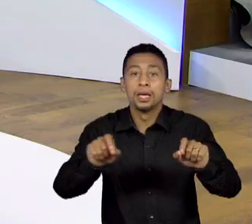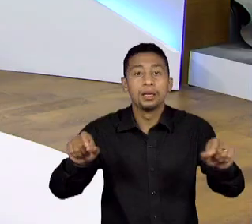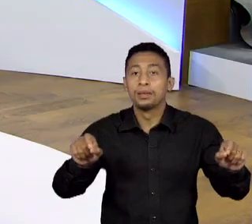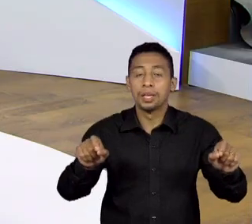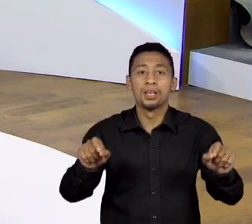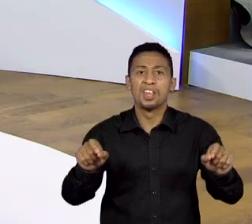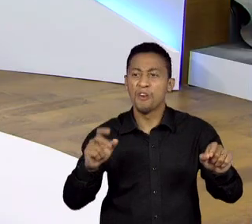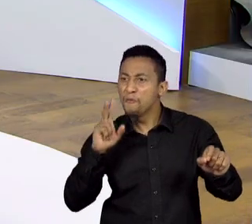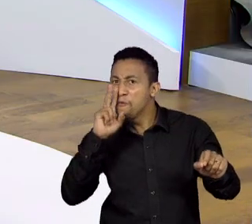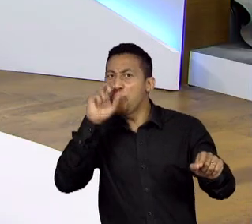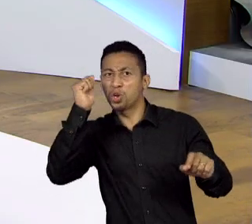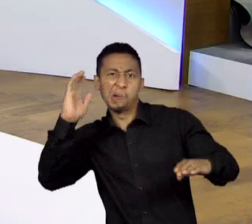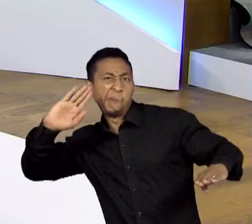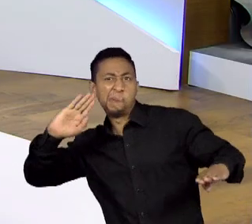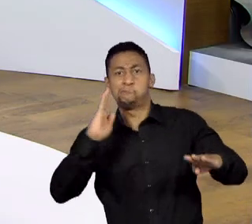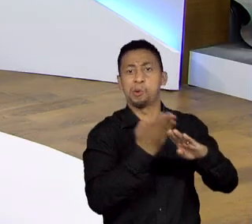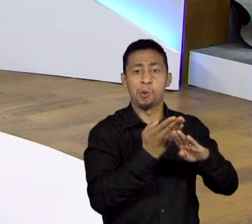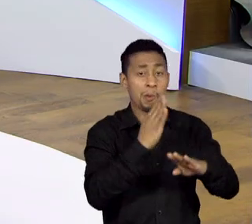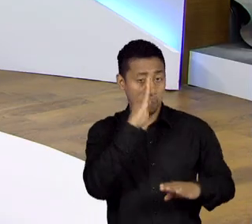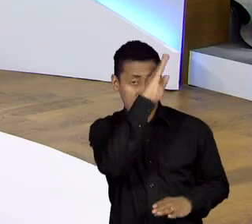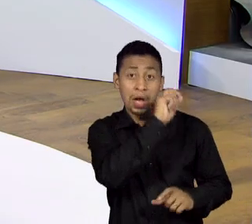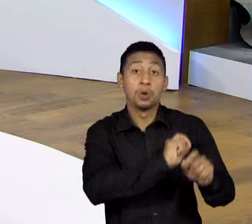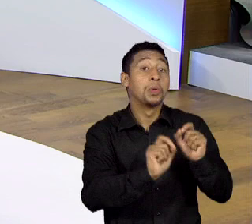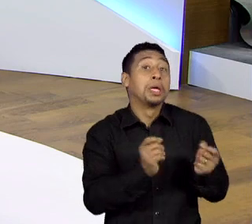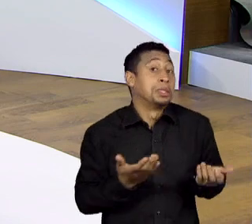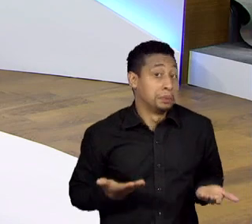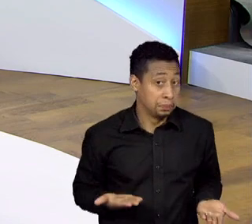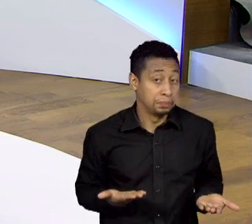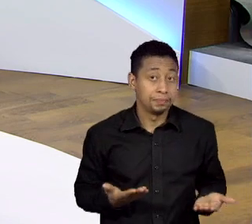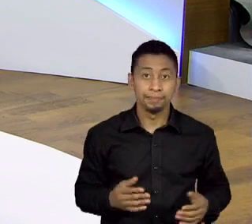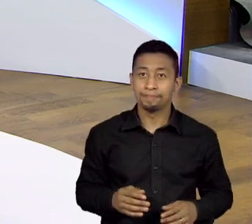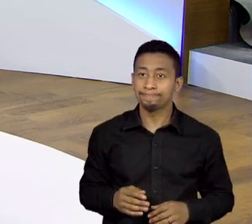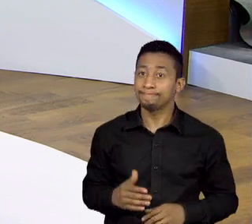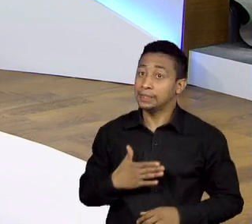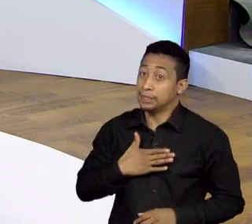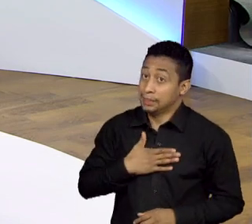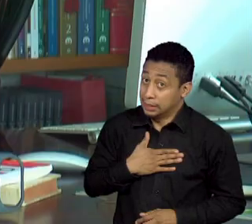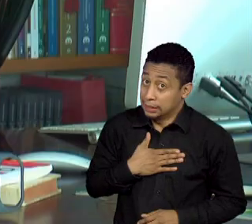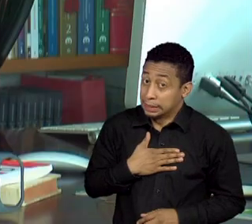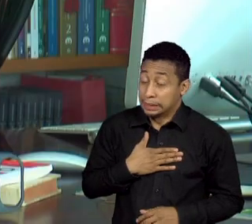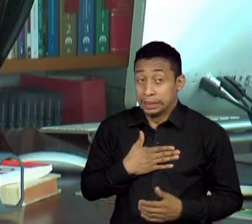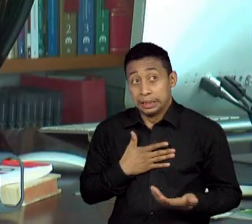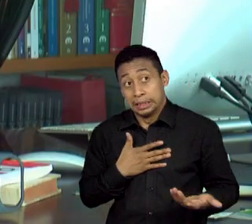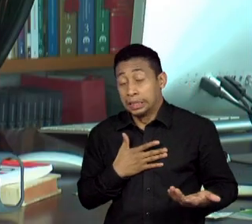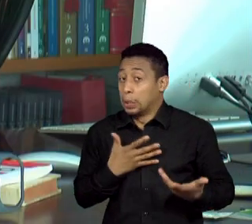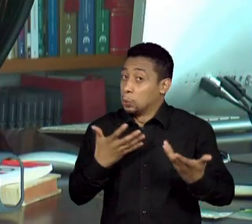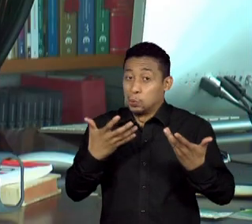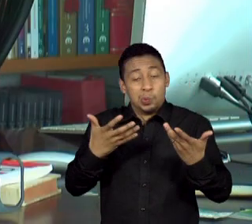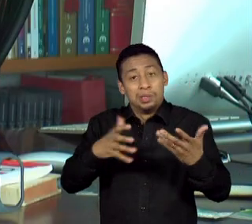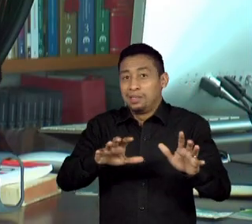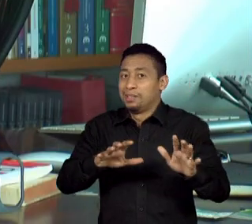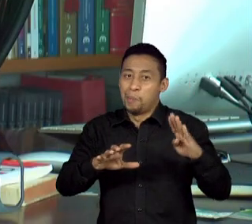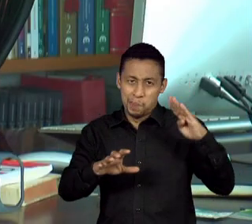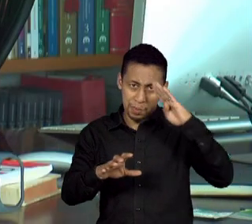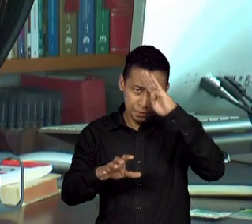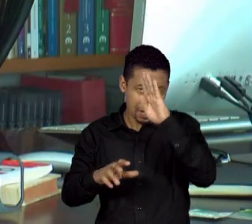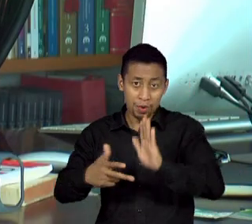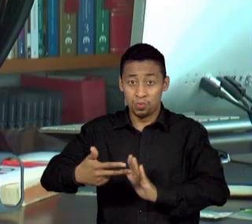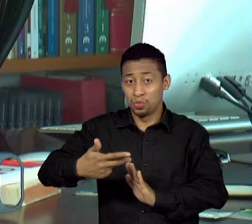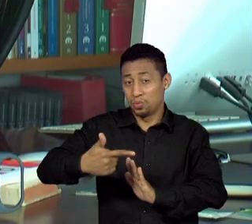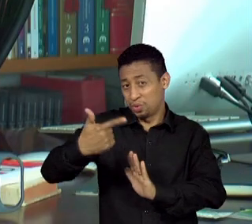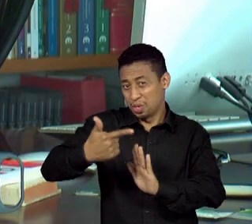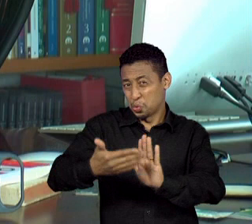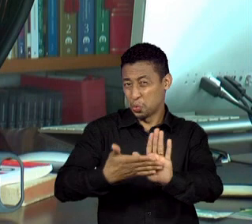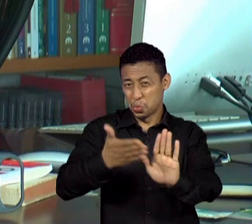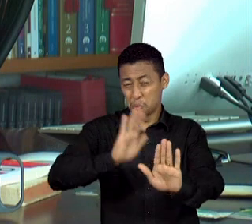Bolsonaro. Eu gostaria muito que Bolsonaro não chegasse no segundo turno, seria muito bom